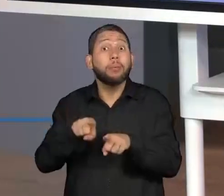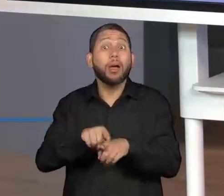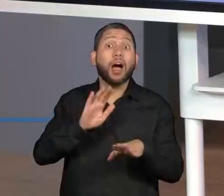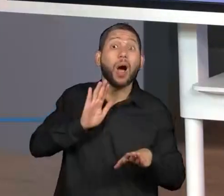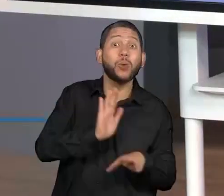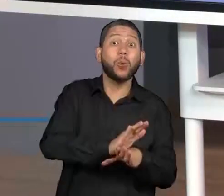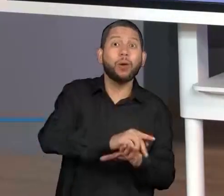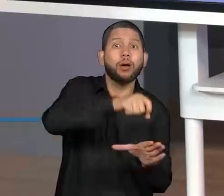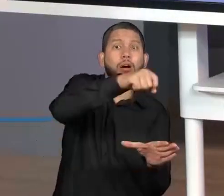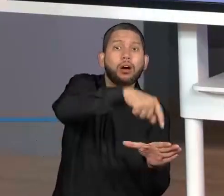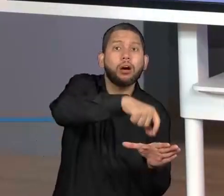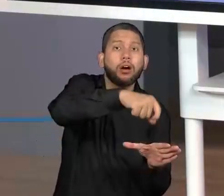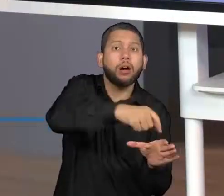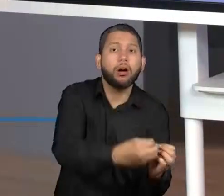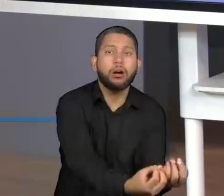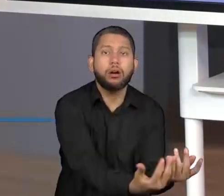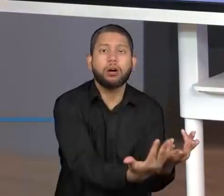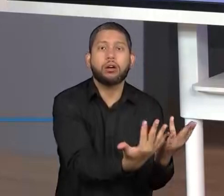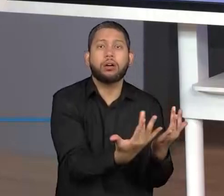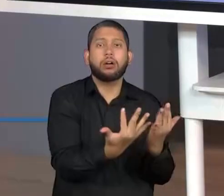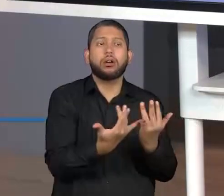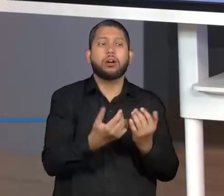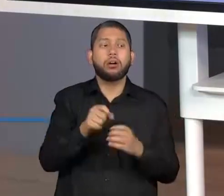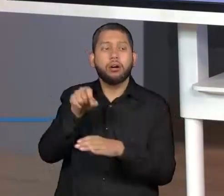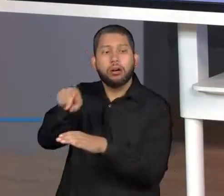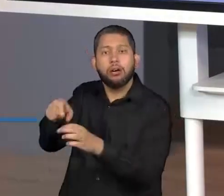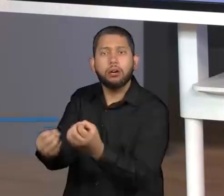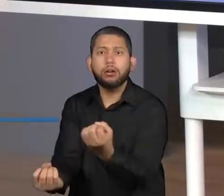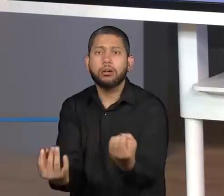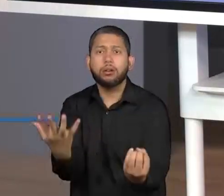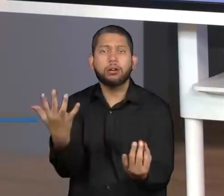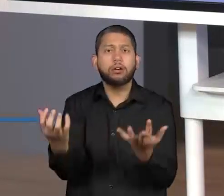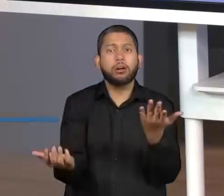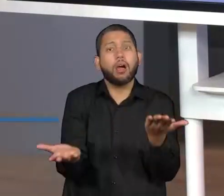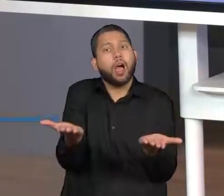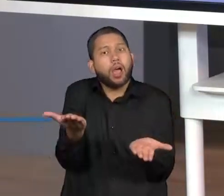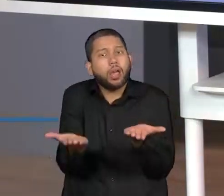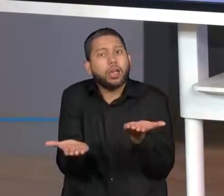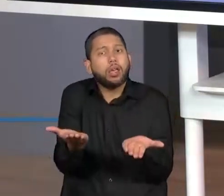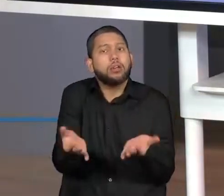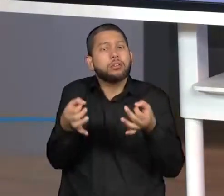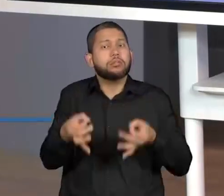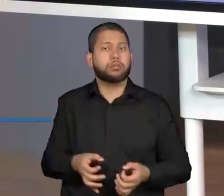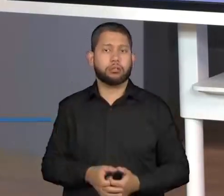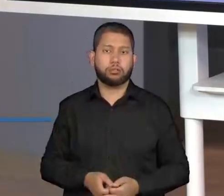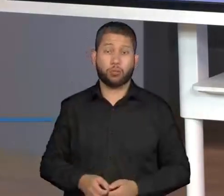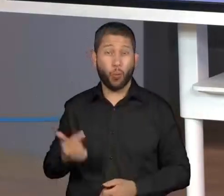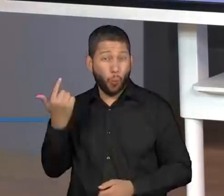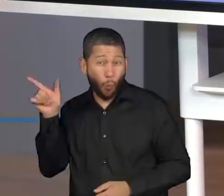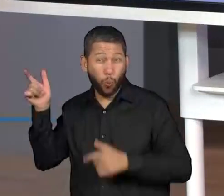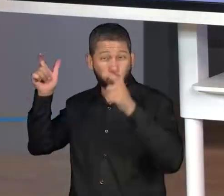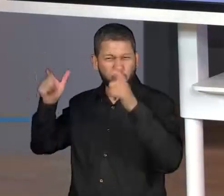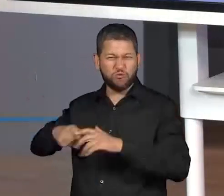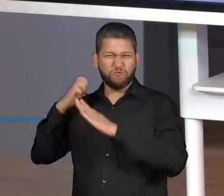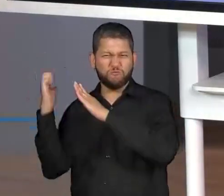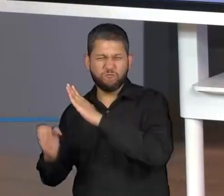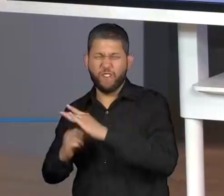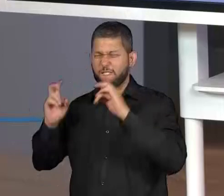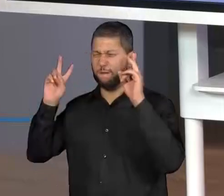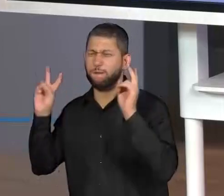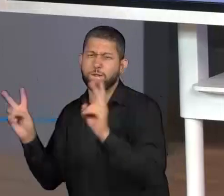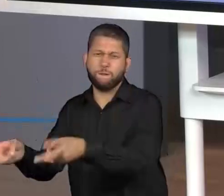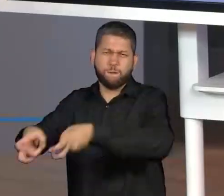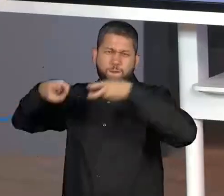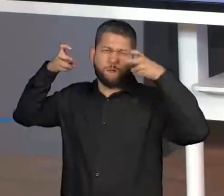também cuidam dessa natureza. Então, tudo caminha em equilíbrio, bem diferente de grandes empresas